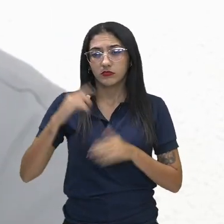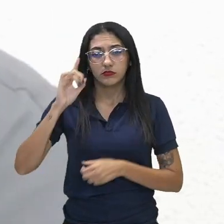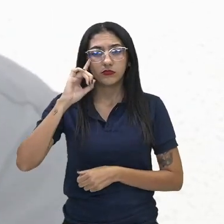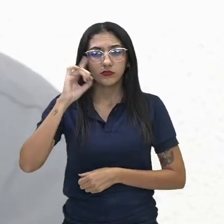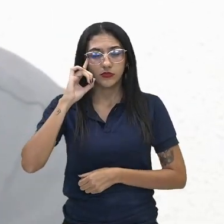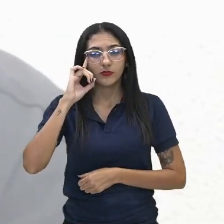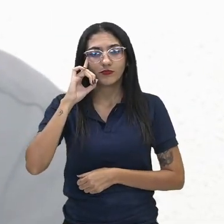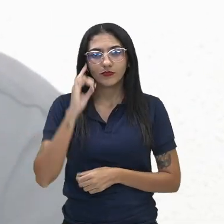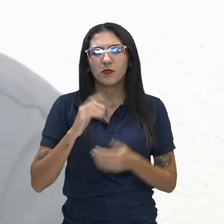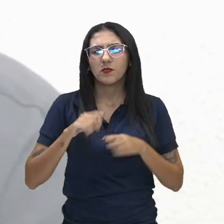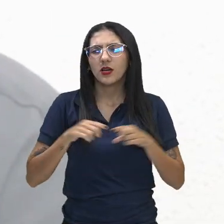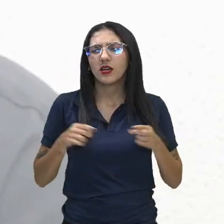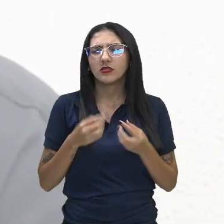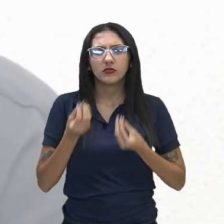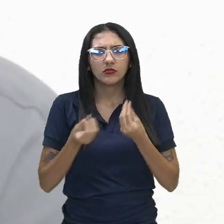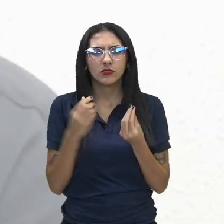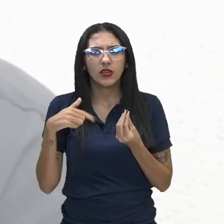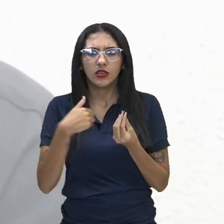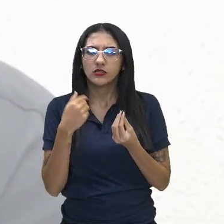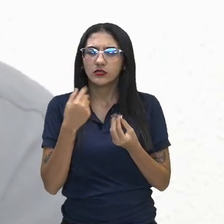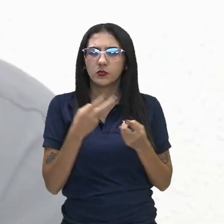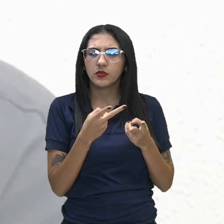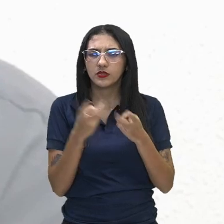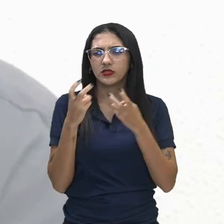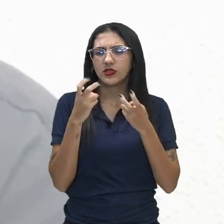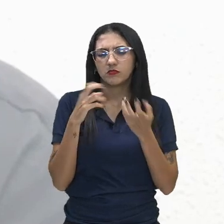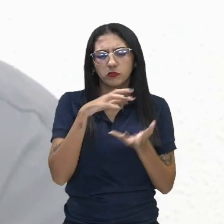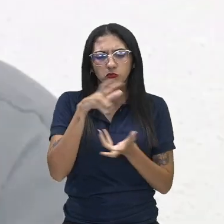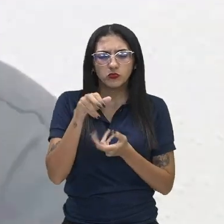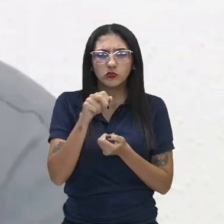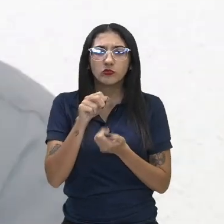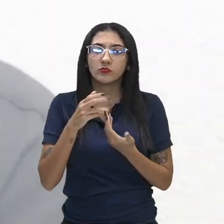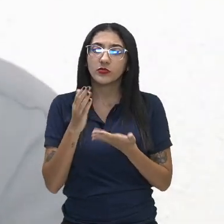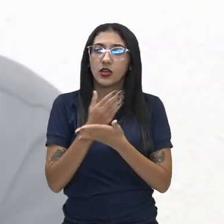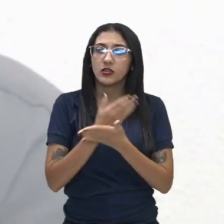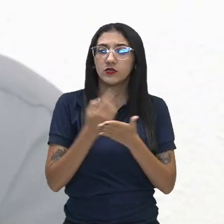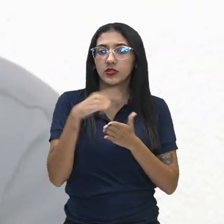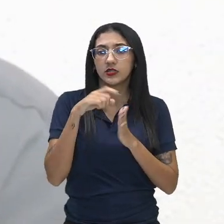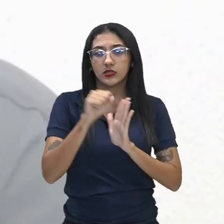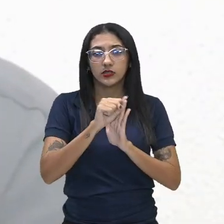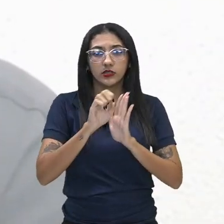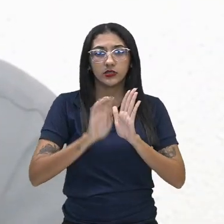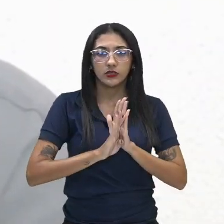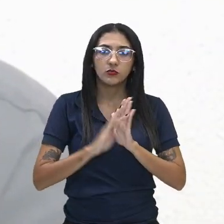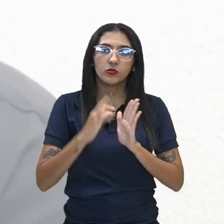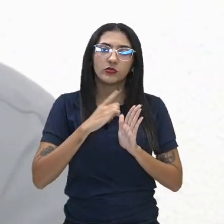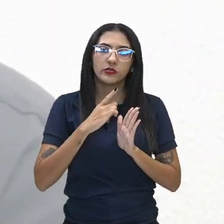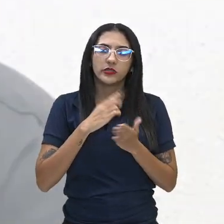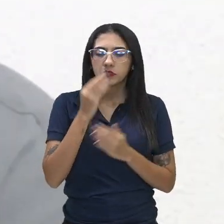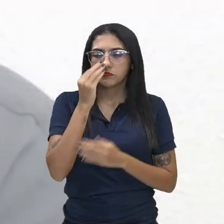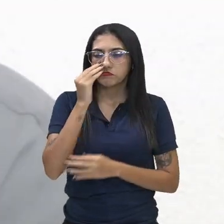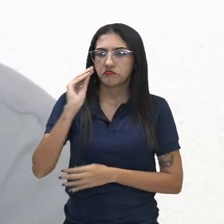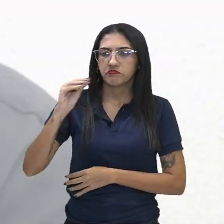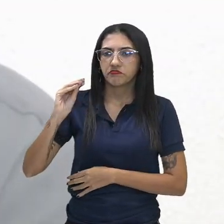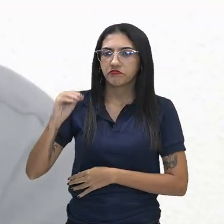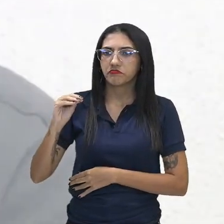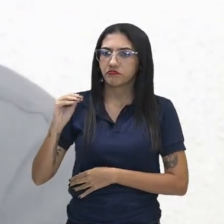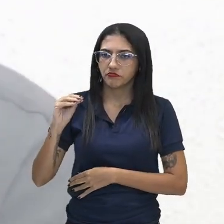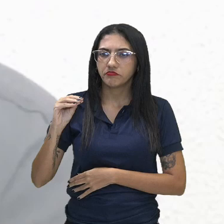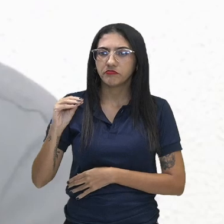nós vemos ao redor do mundo, esses símbolos muitas vezes eles são desprezados ou até mesmo